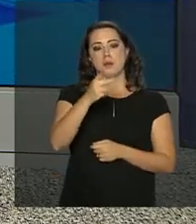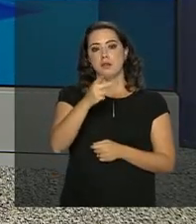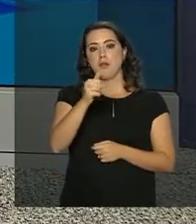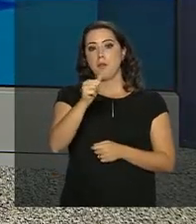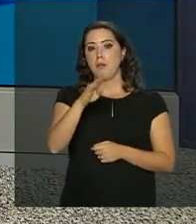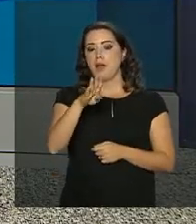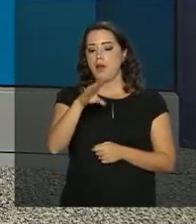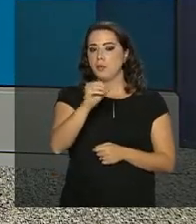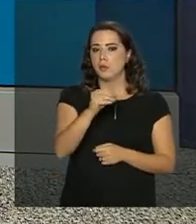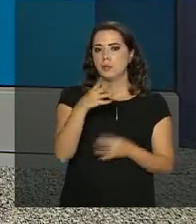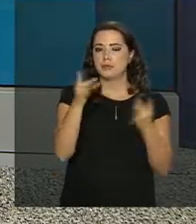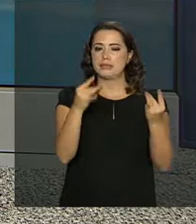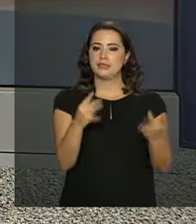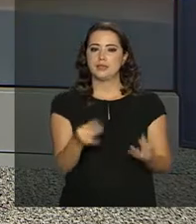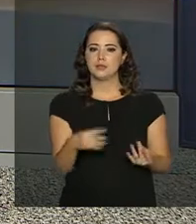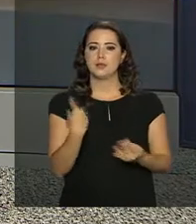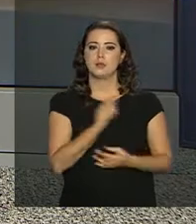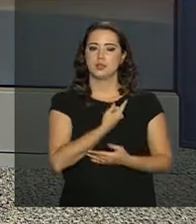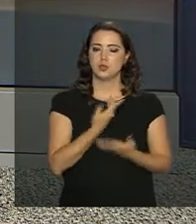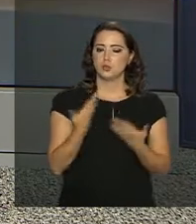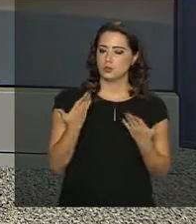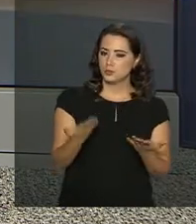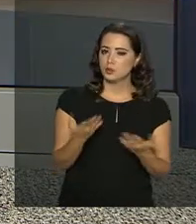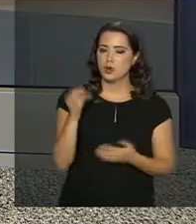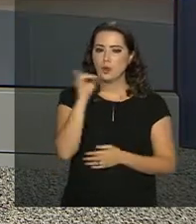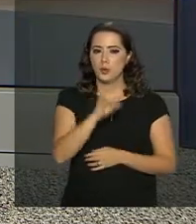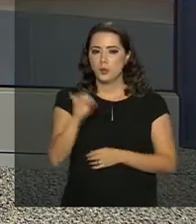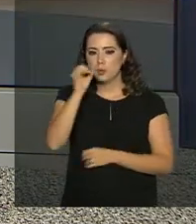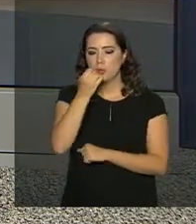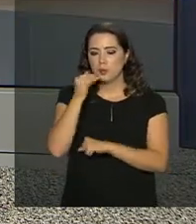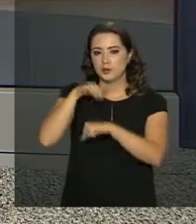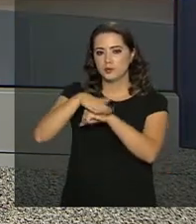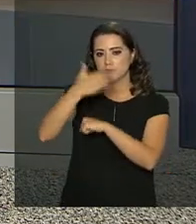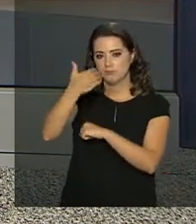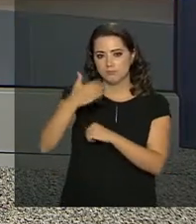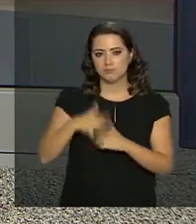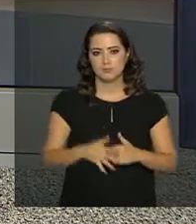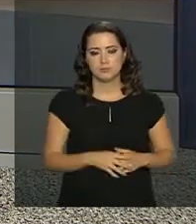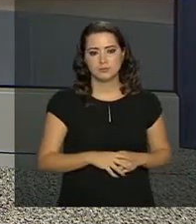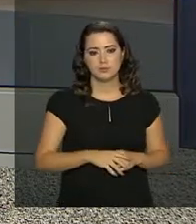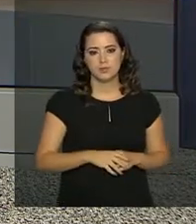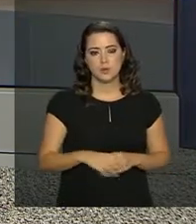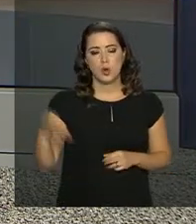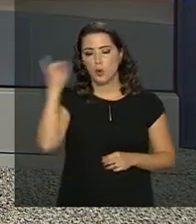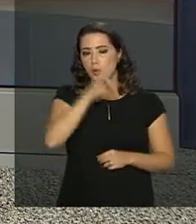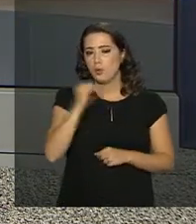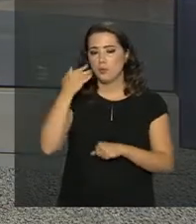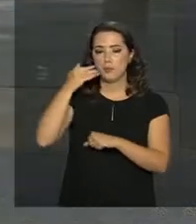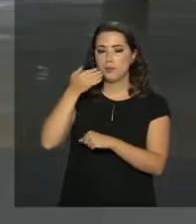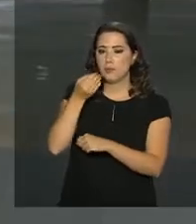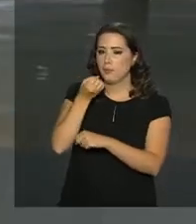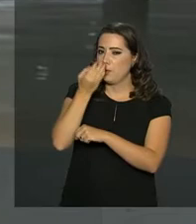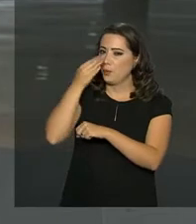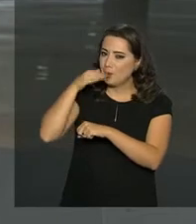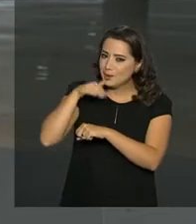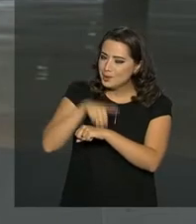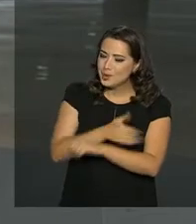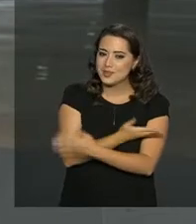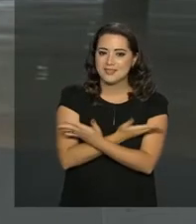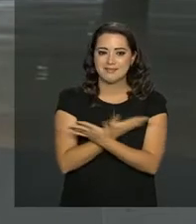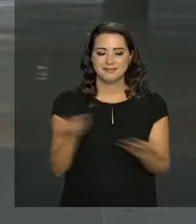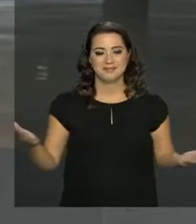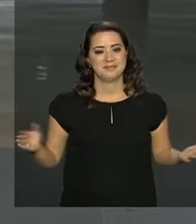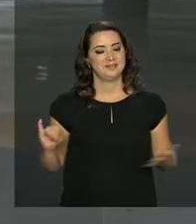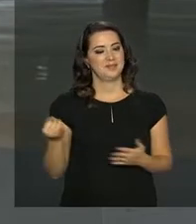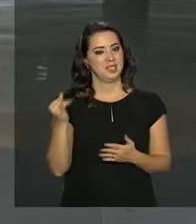dados sobre o desempenho da balança comercial. Olá, Pablo, boa noite. Boa noite, Alessandra. Boa noite a todos. No período